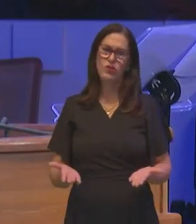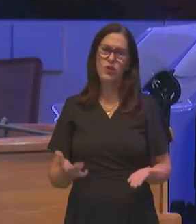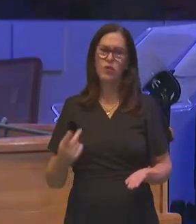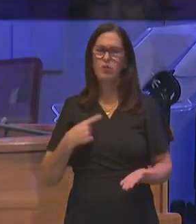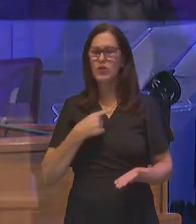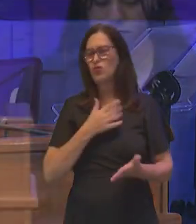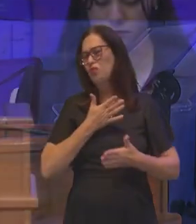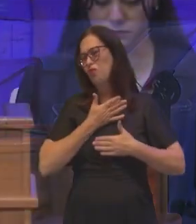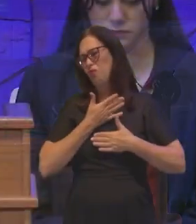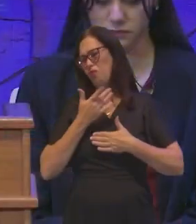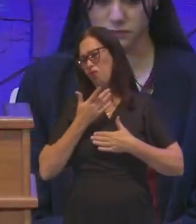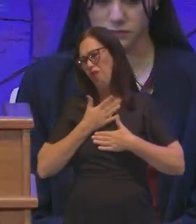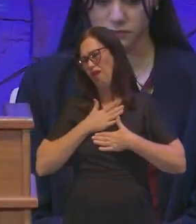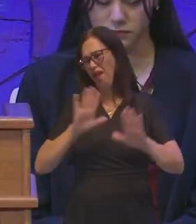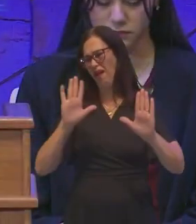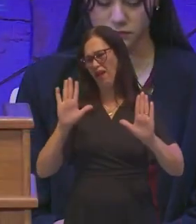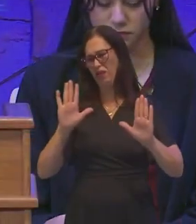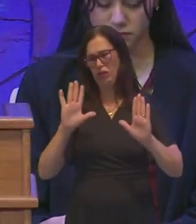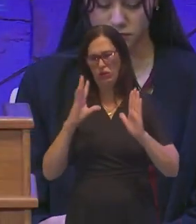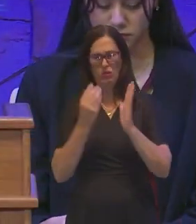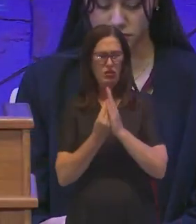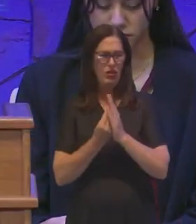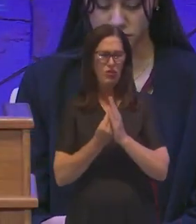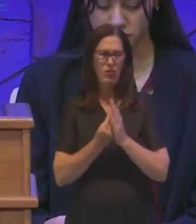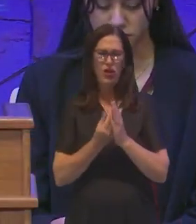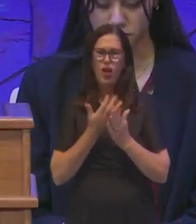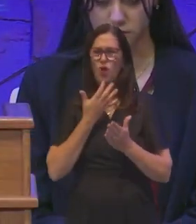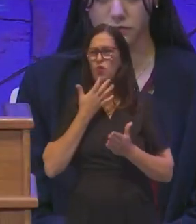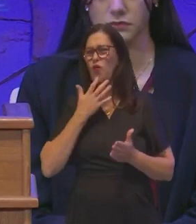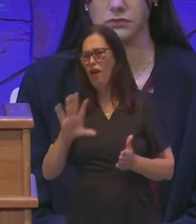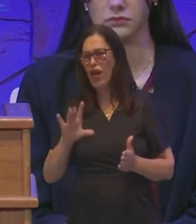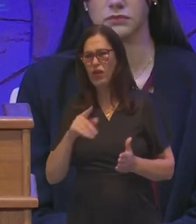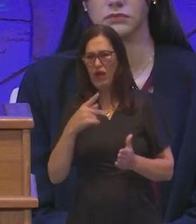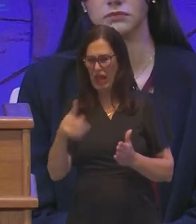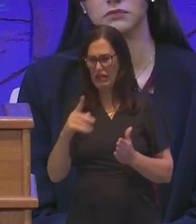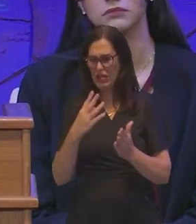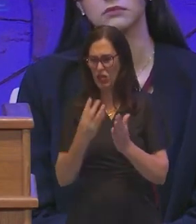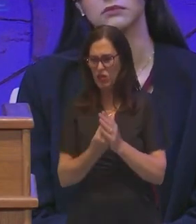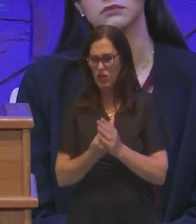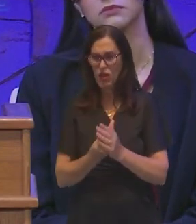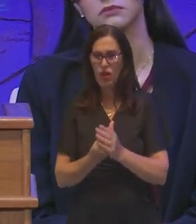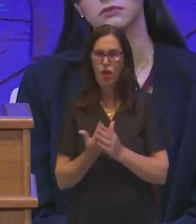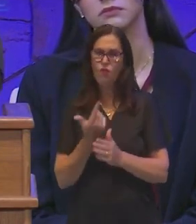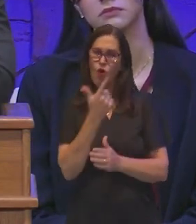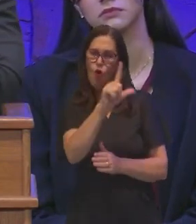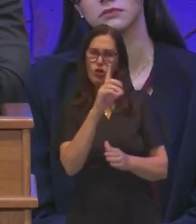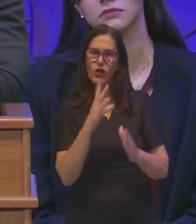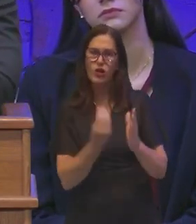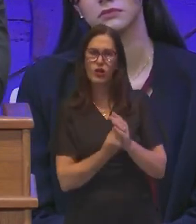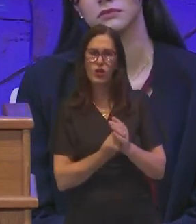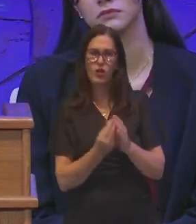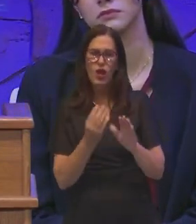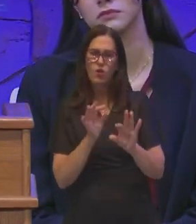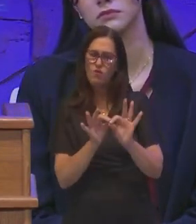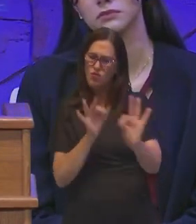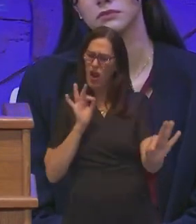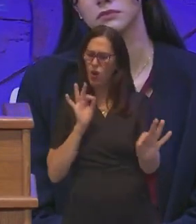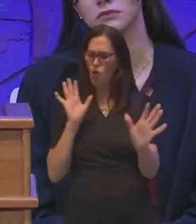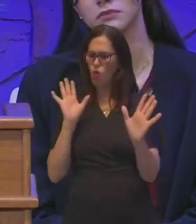não quero mais saber de igreja. Pastor, eu não quero mais esta igreja. Eu vou para qualquer outra igreja, mas eu quero me